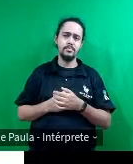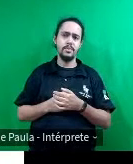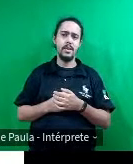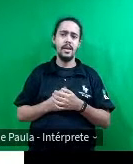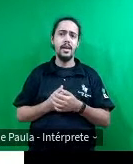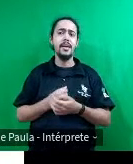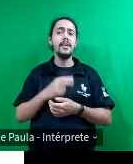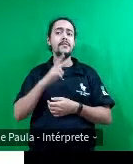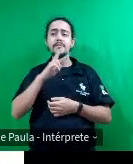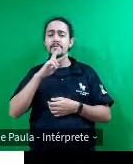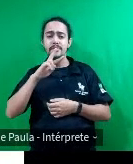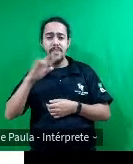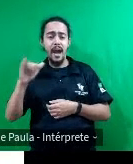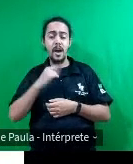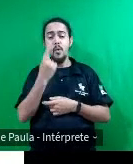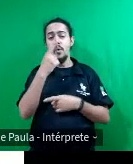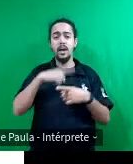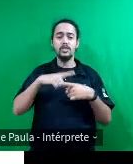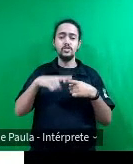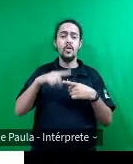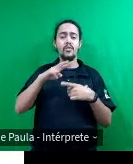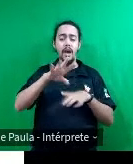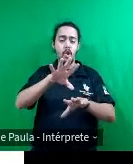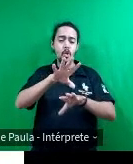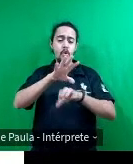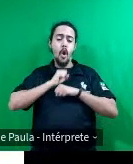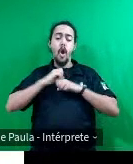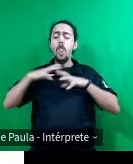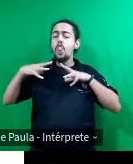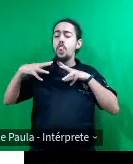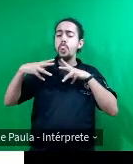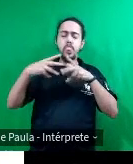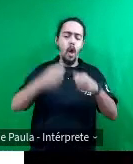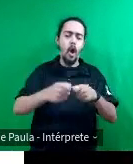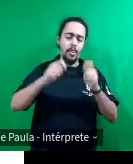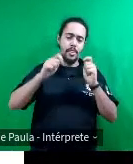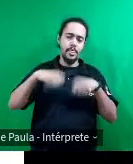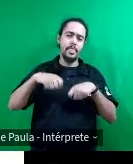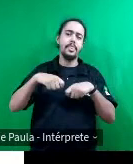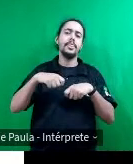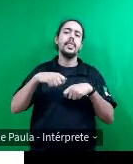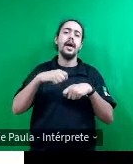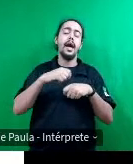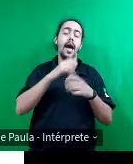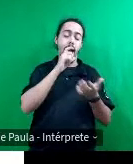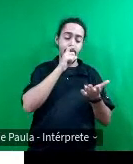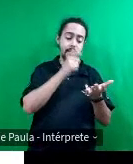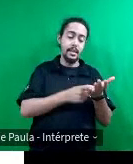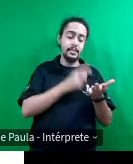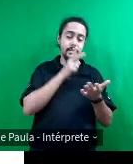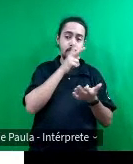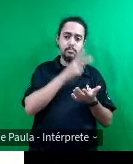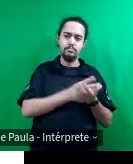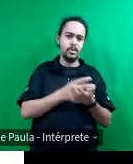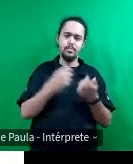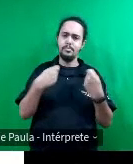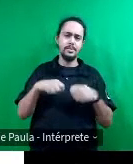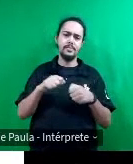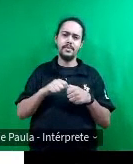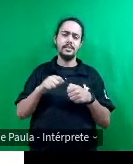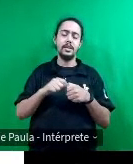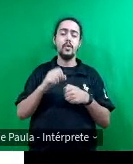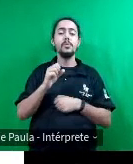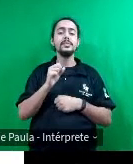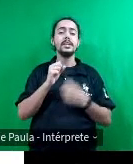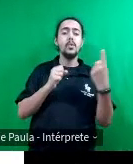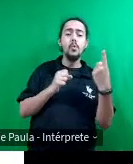ser totalmente depositada, né, nesse único resistor. Né? Então é óbvio que nem precisa fazer conta. Mas se eu tenho mais de 1, 2